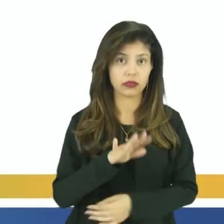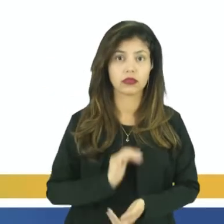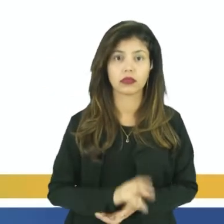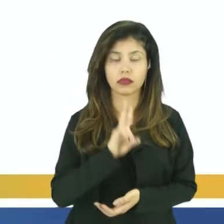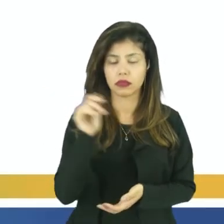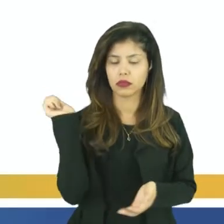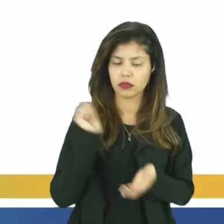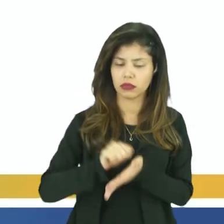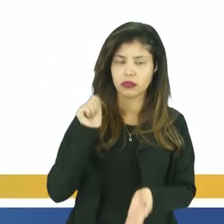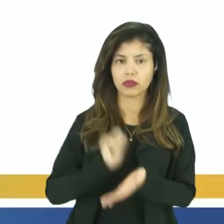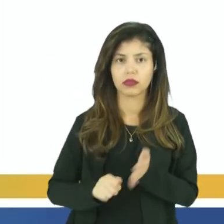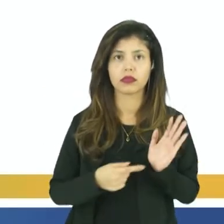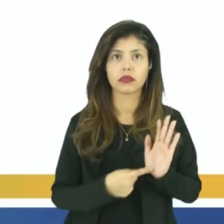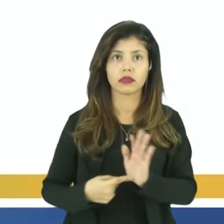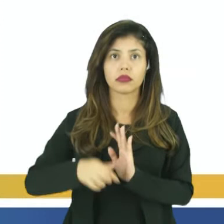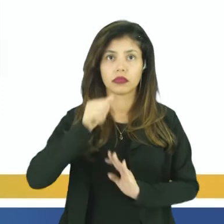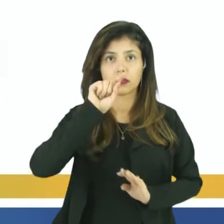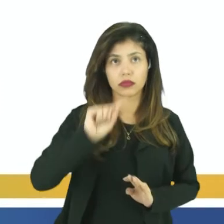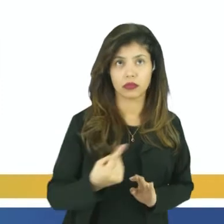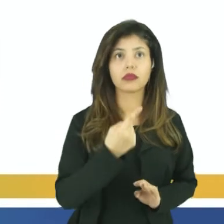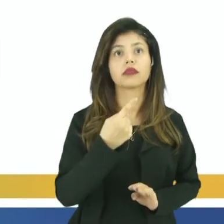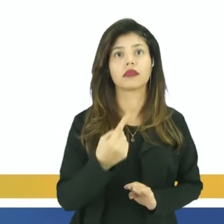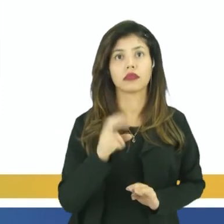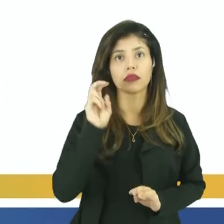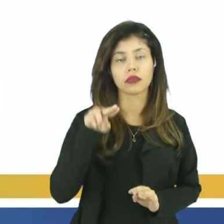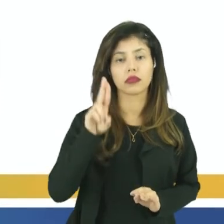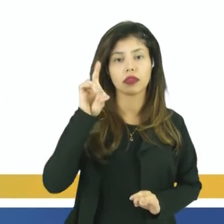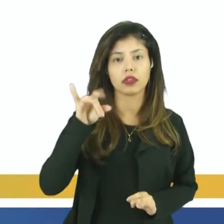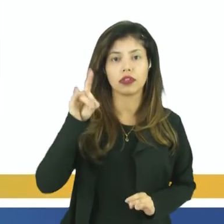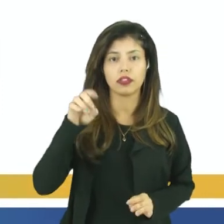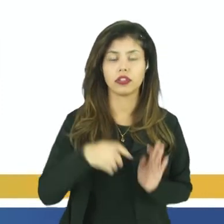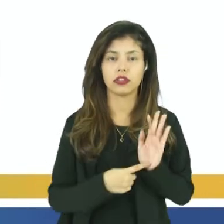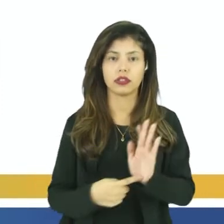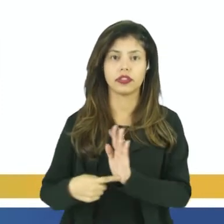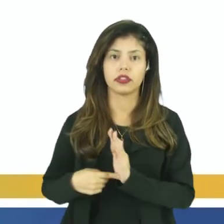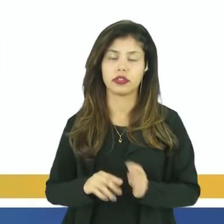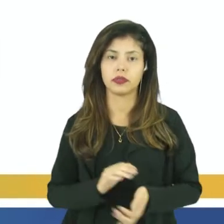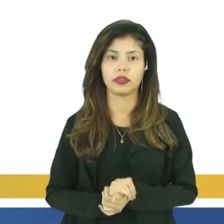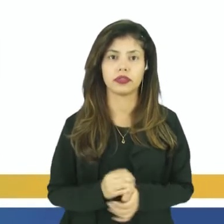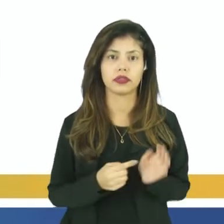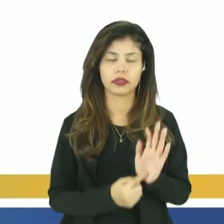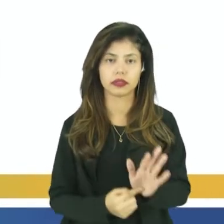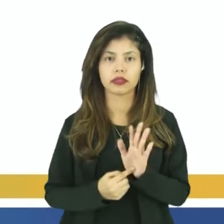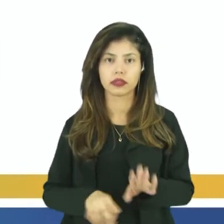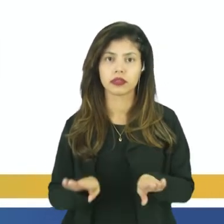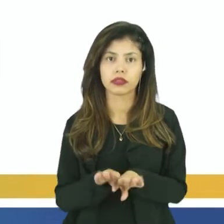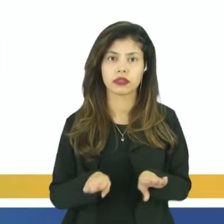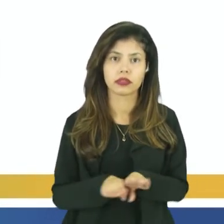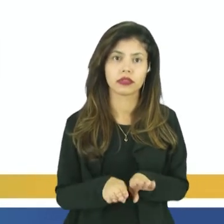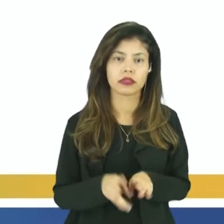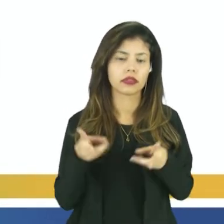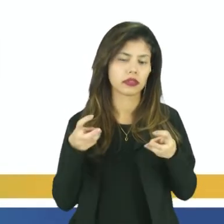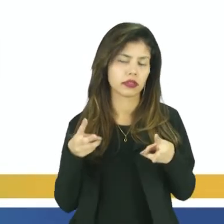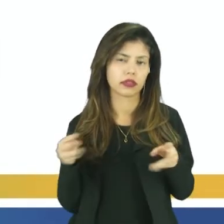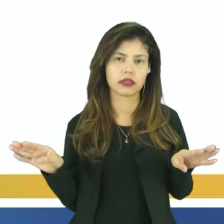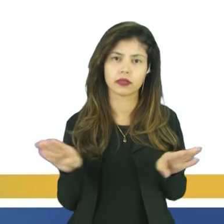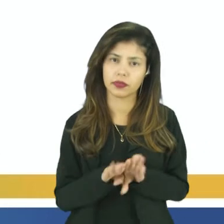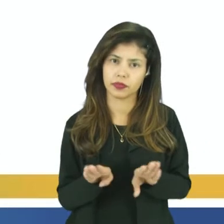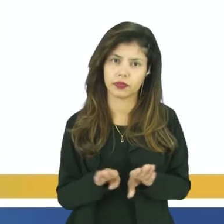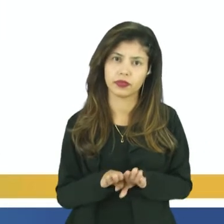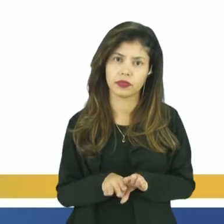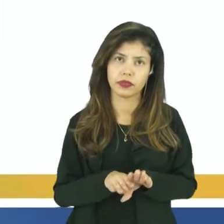está descrita que é 1000 unidades. Gente, aí vocês percebem que